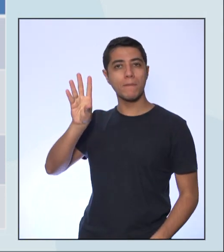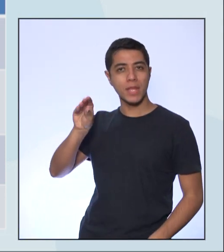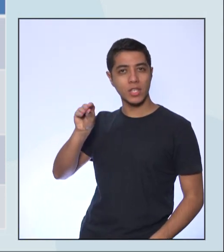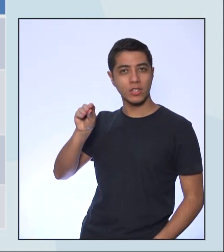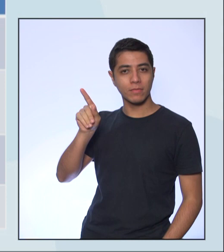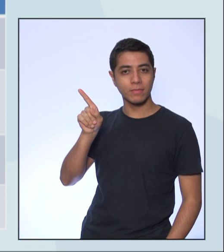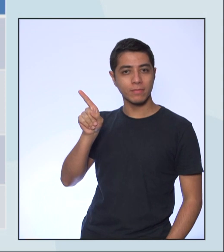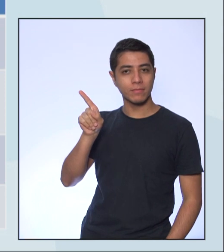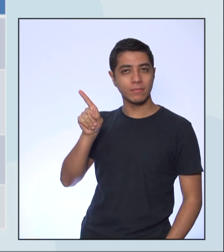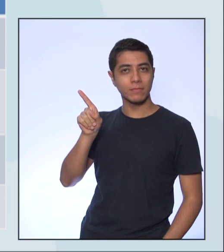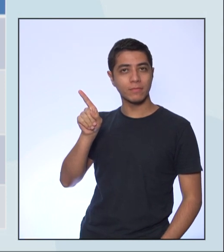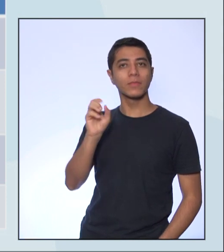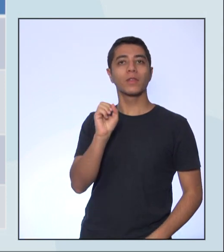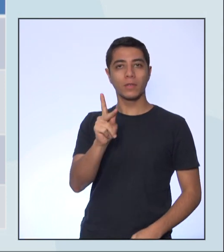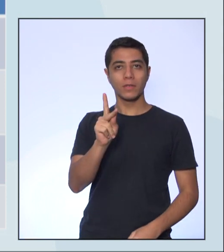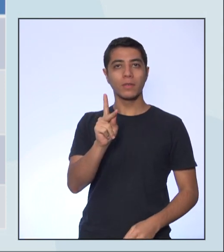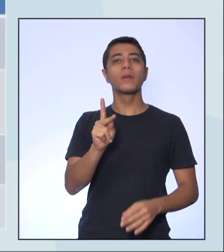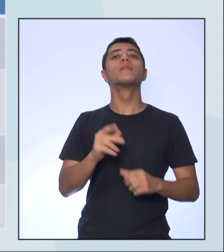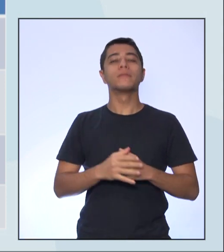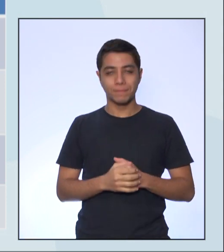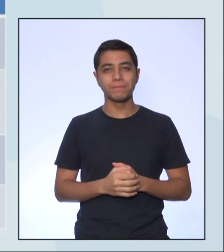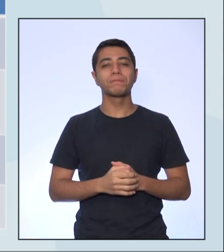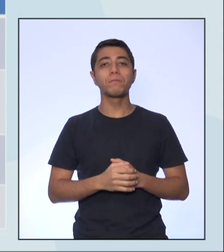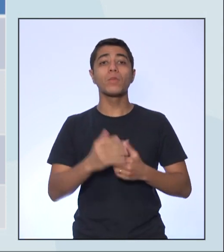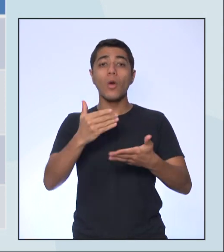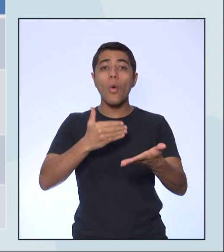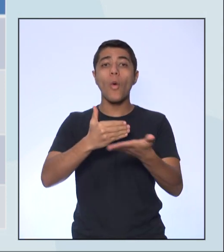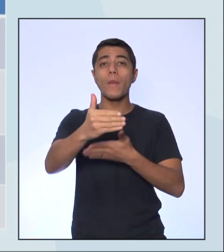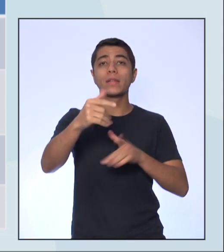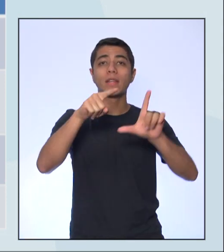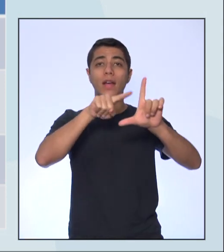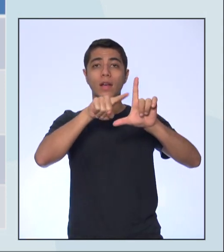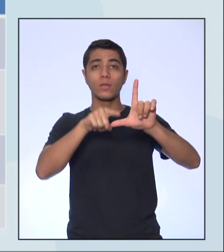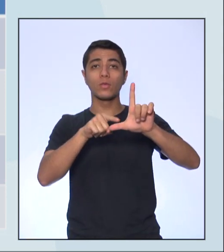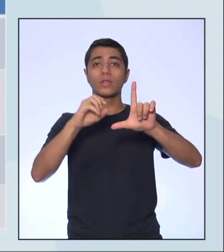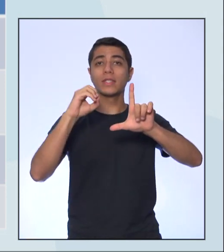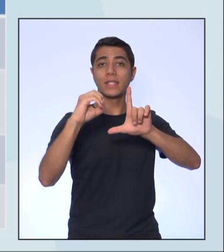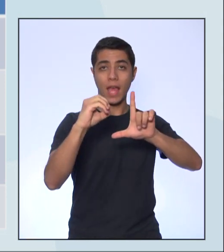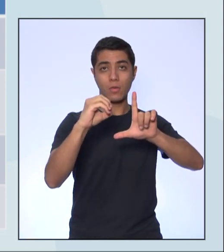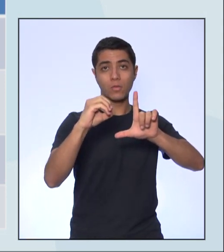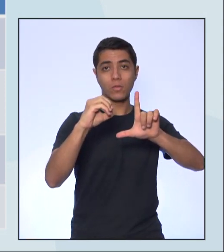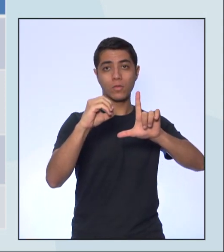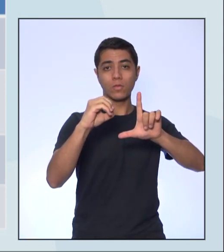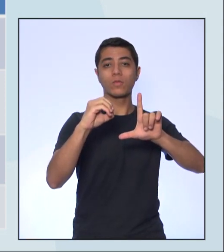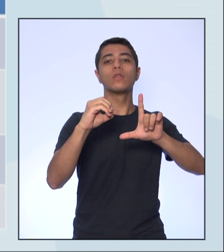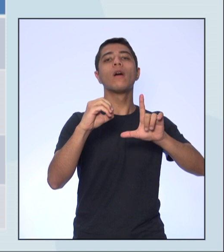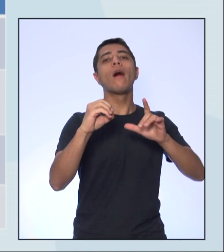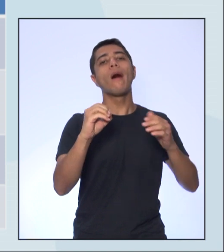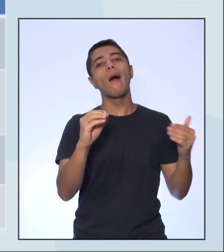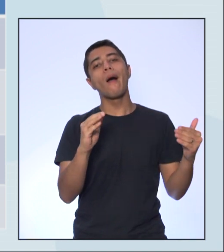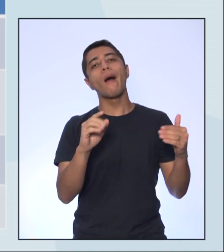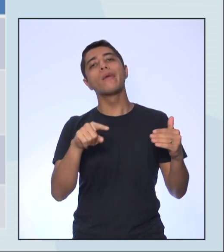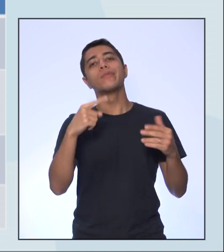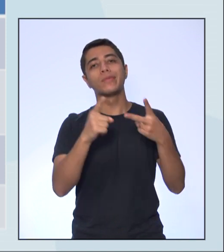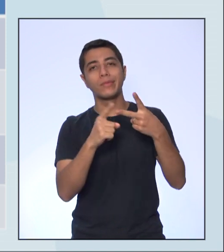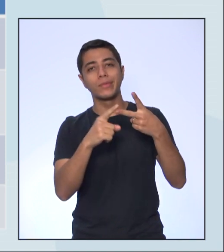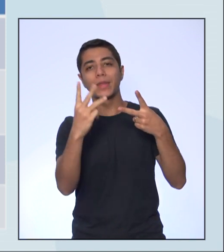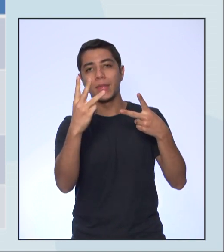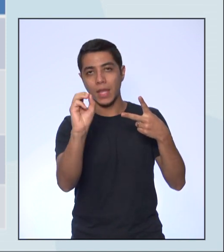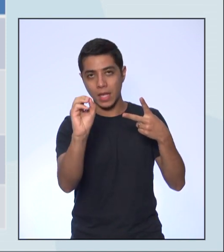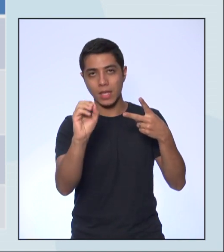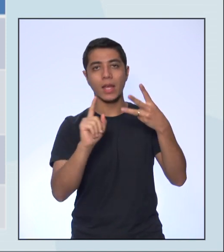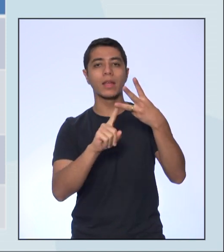enxergarem então eu tenho lá começando o ângulo do zero começando o ângulo do zero 30 15 60 e